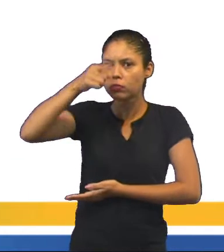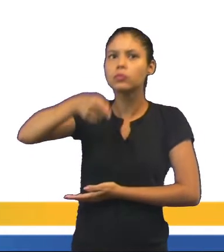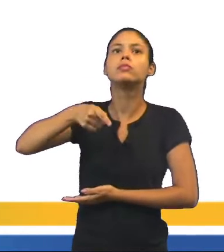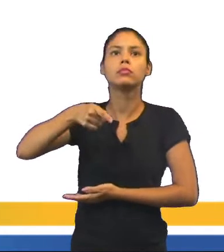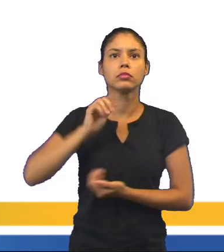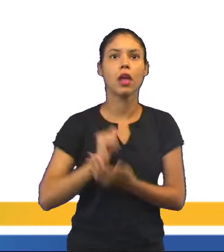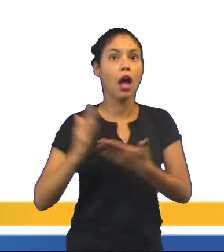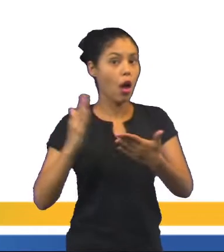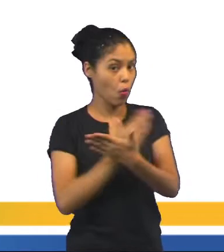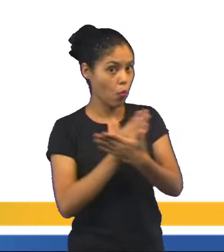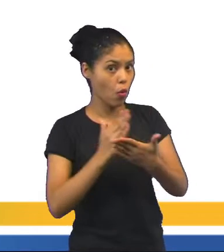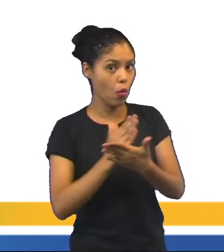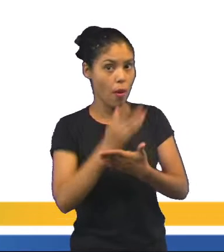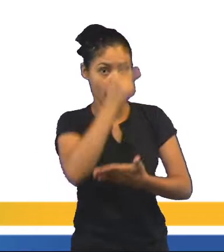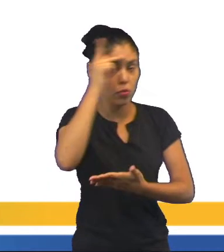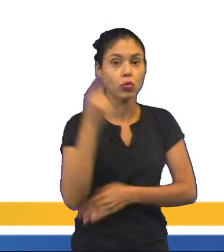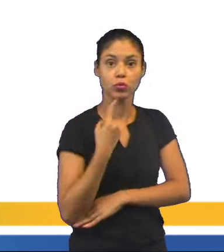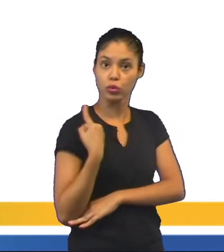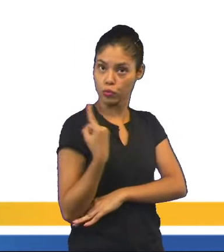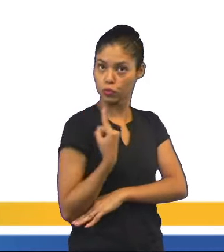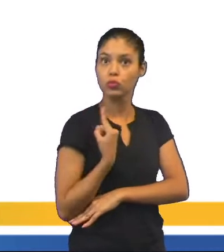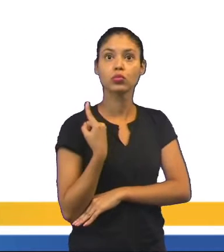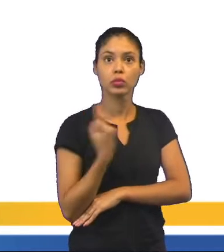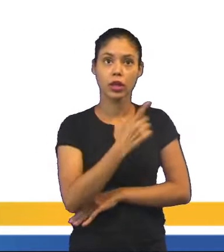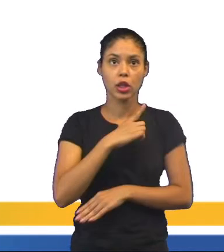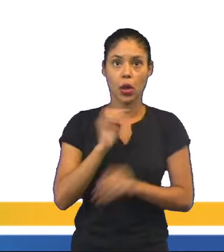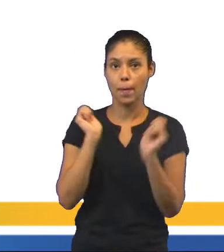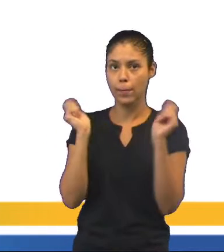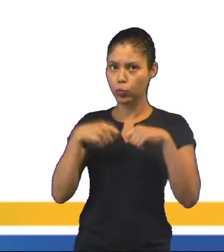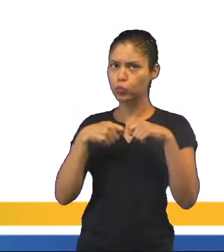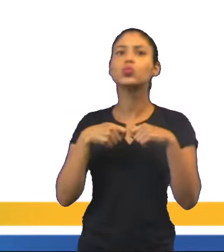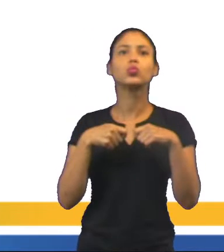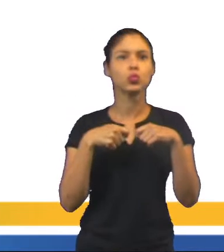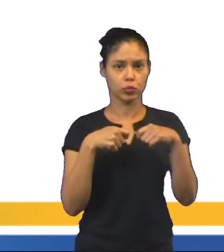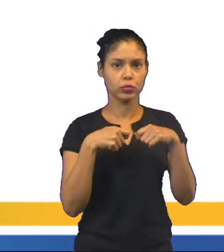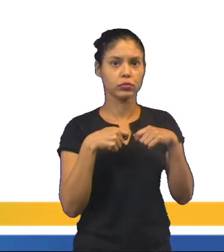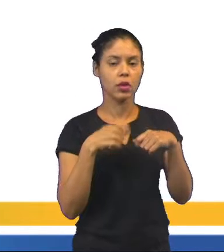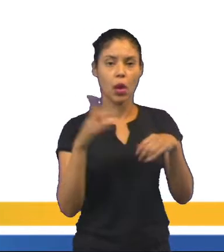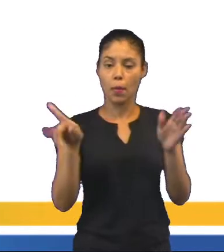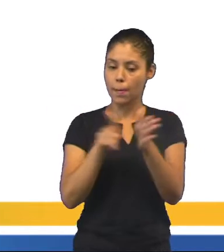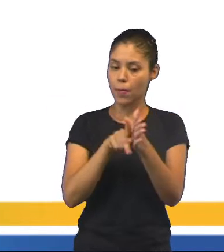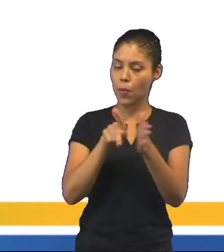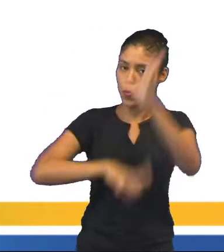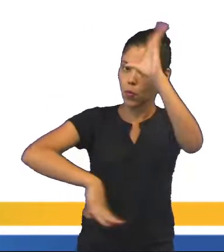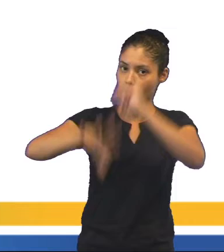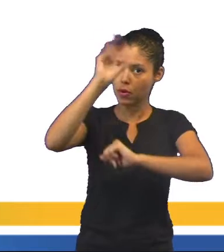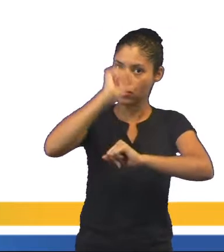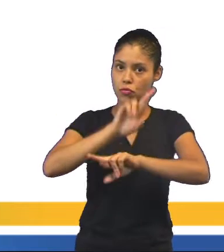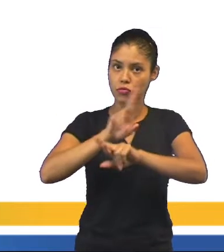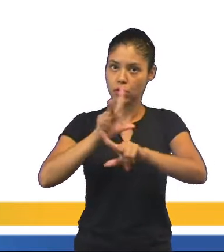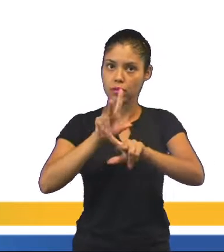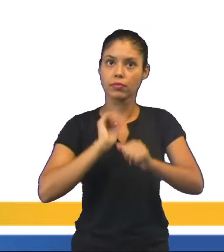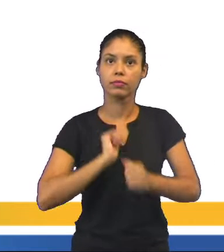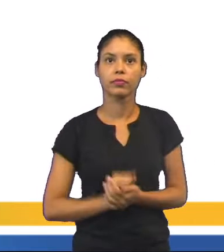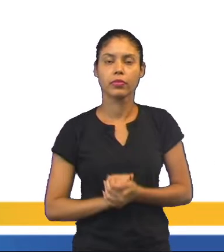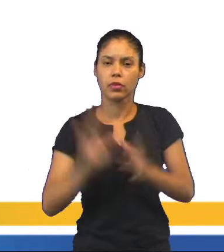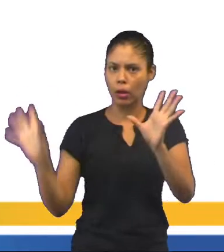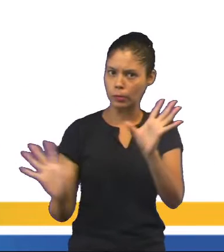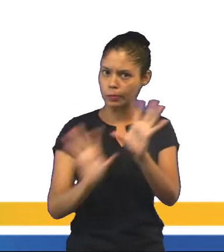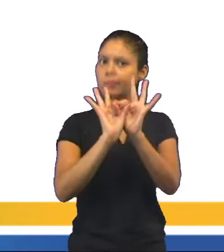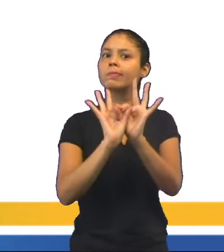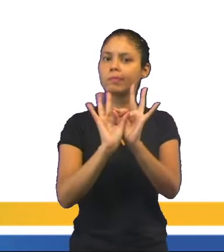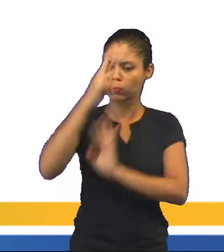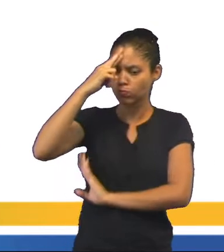Autoridade é algo que o indivíduo tem por possuir determinado conhecimento. Está